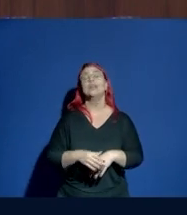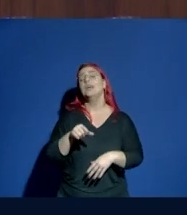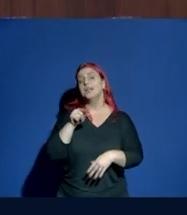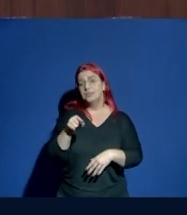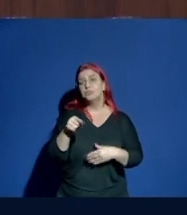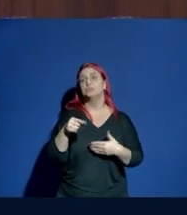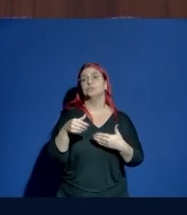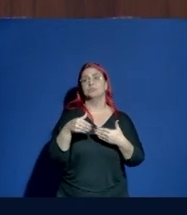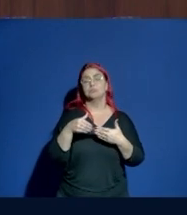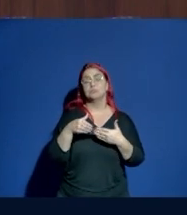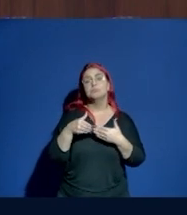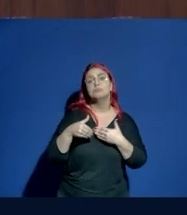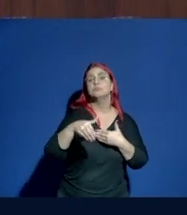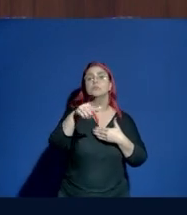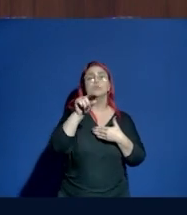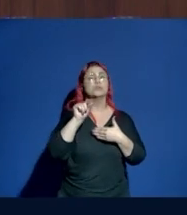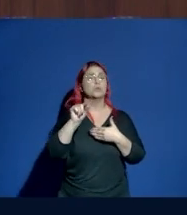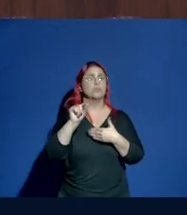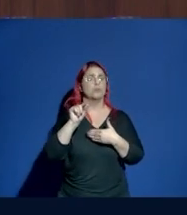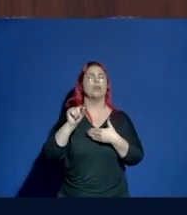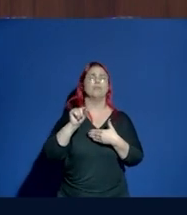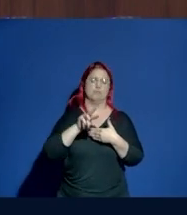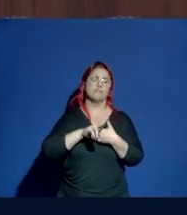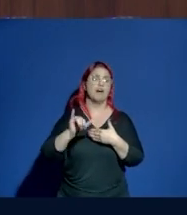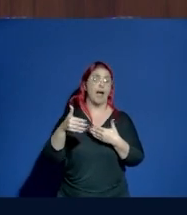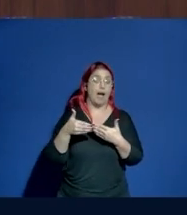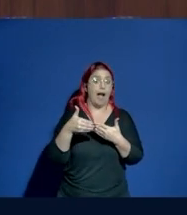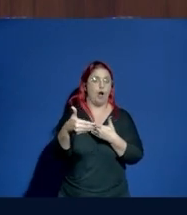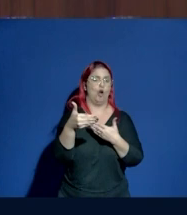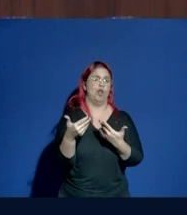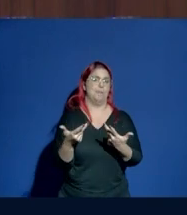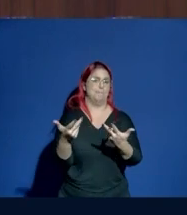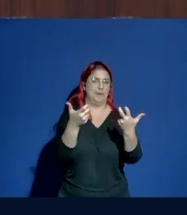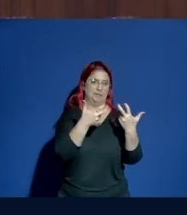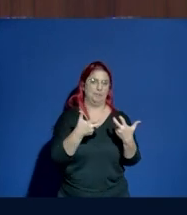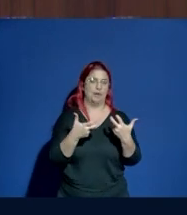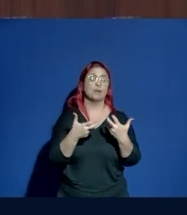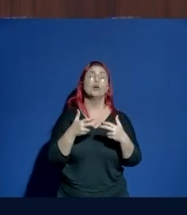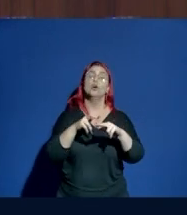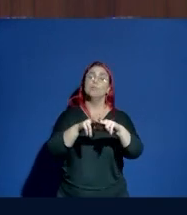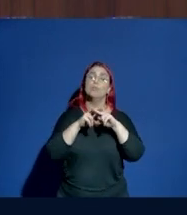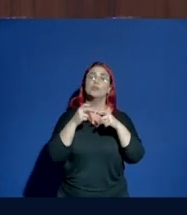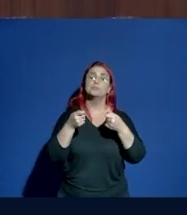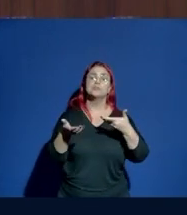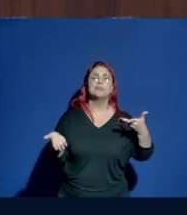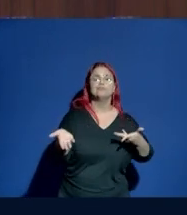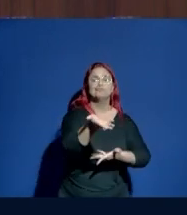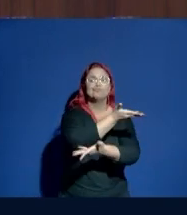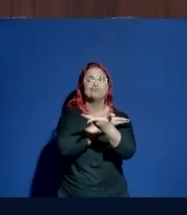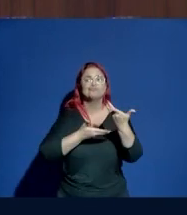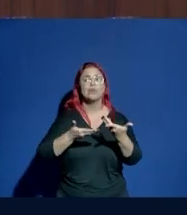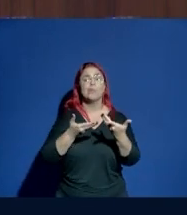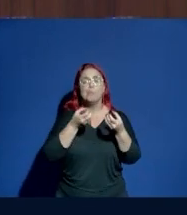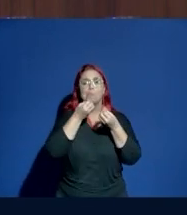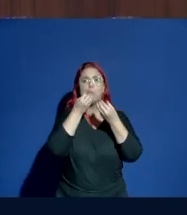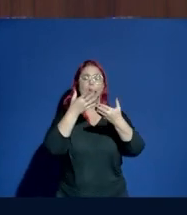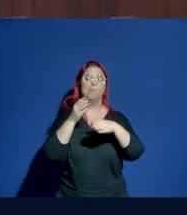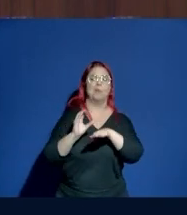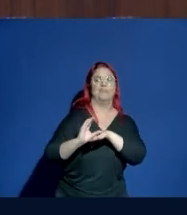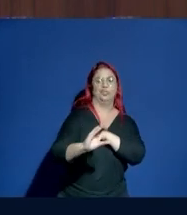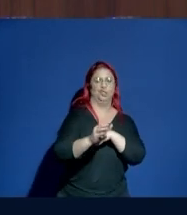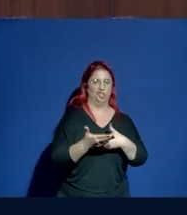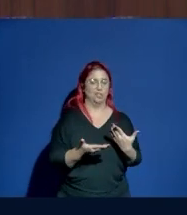jornada vai trazer as suas repercussões a partir de agora e agora a gente precisa criar aqui o ecossistema favorável investimento